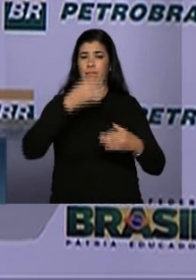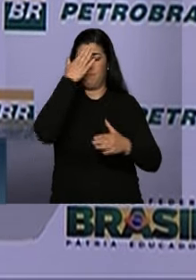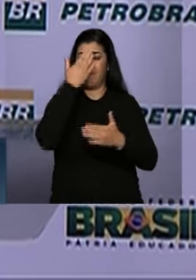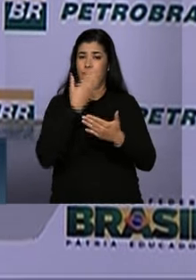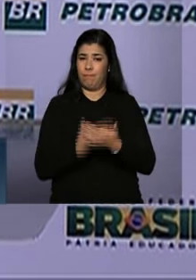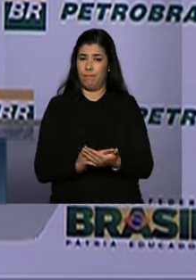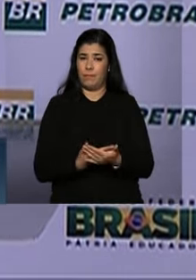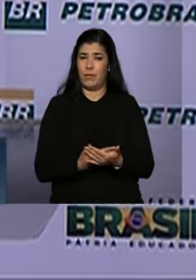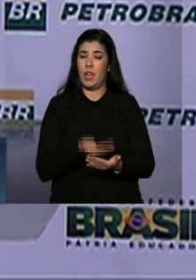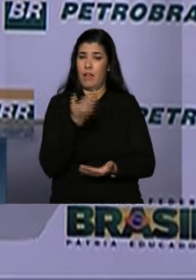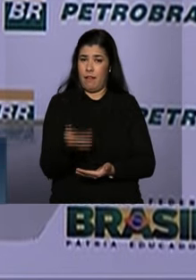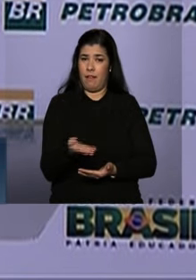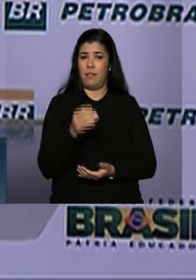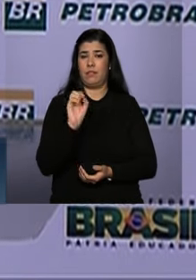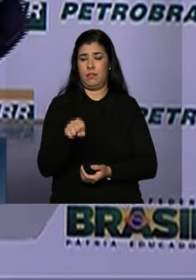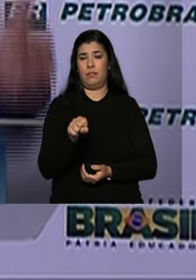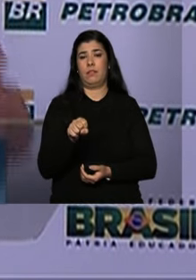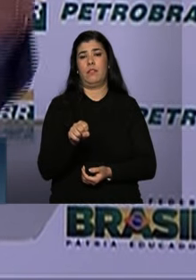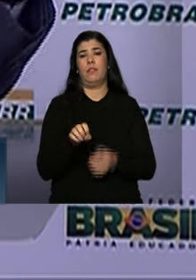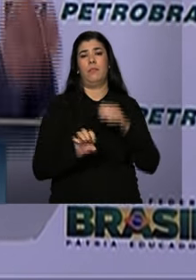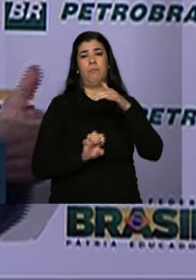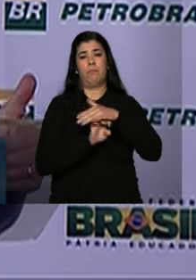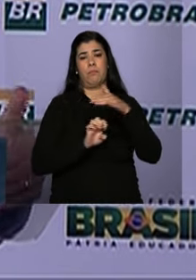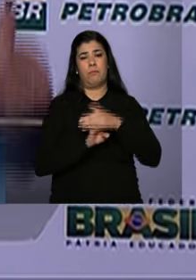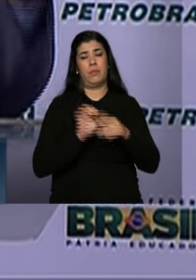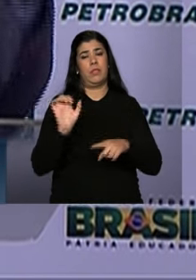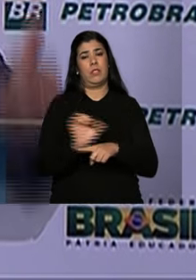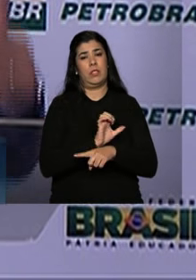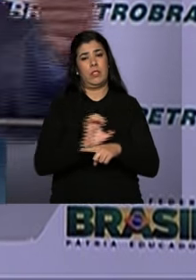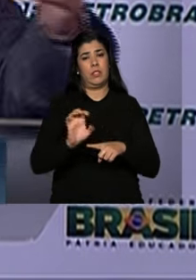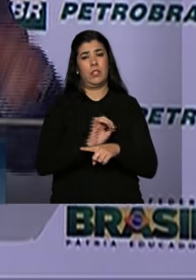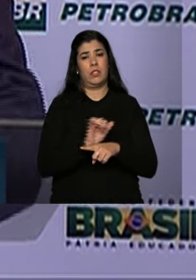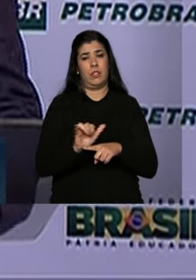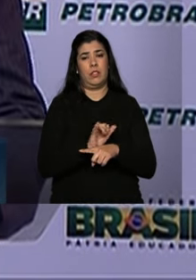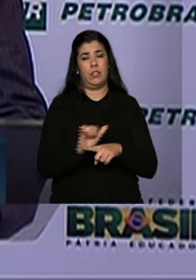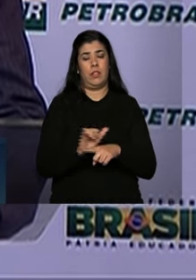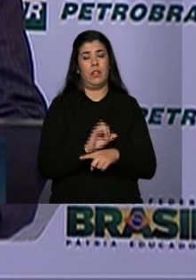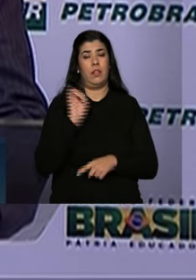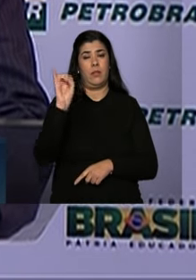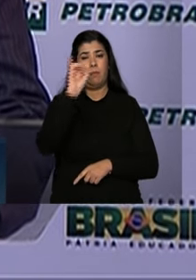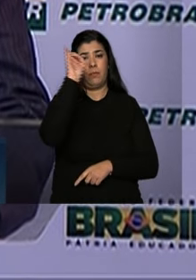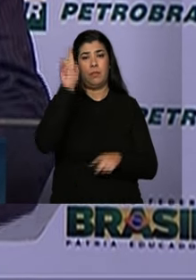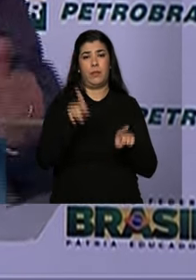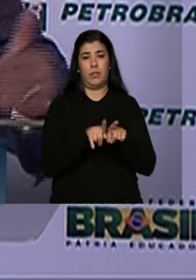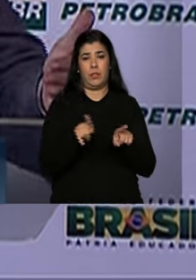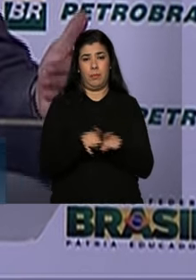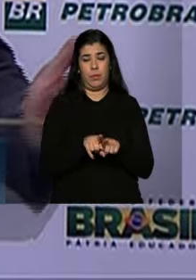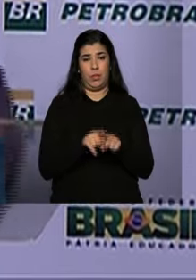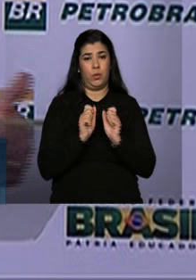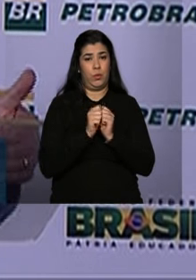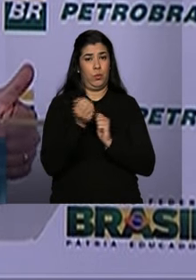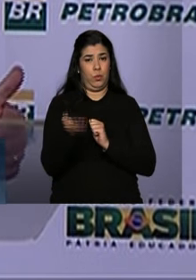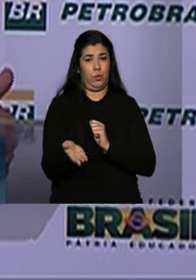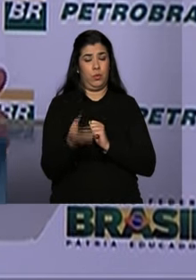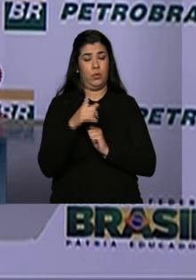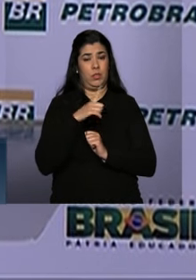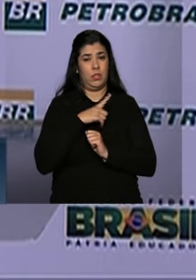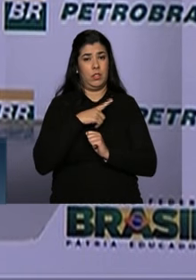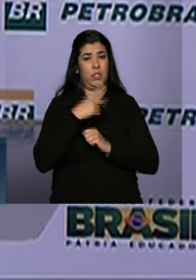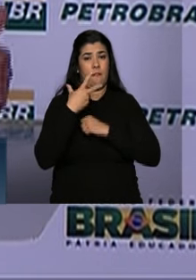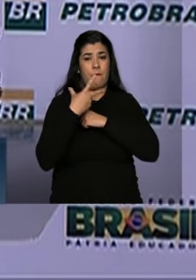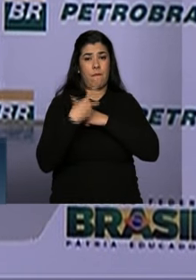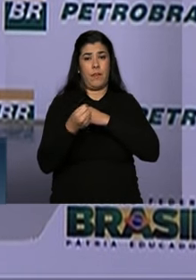será uma empresa estrategicamente importante e necessária. Com ela, estamos